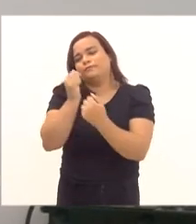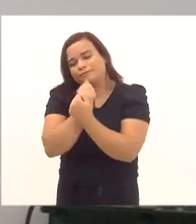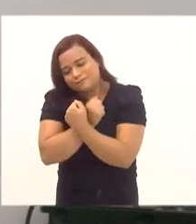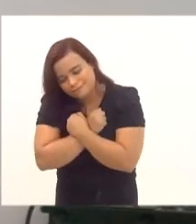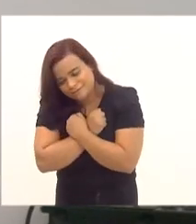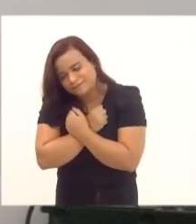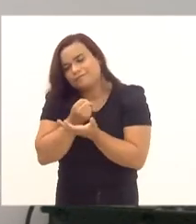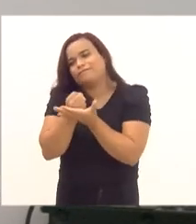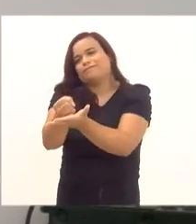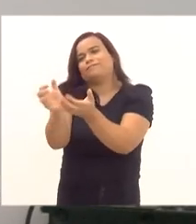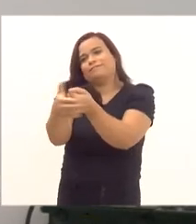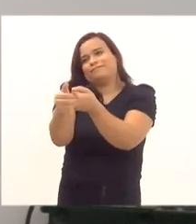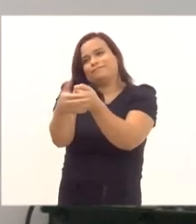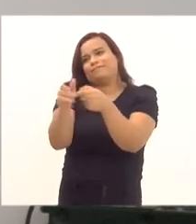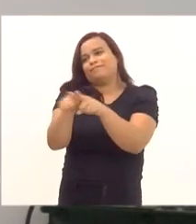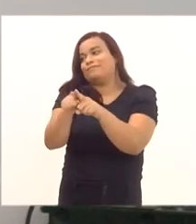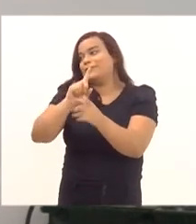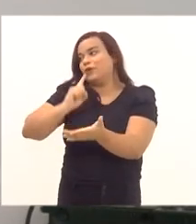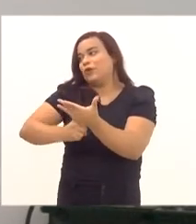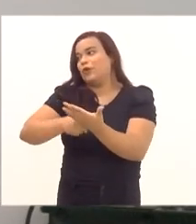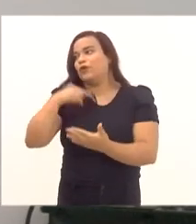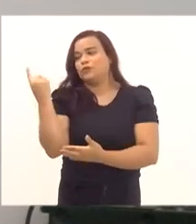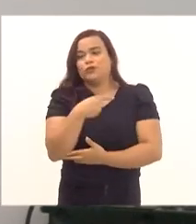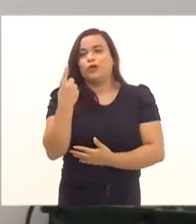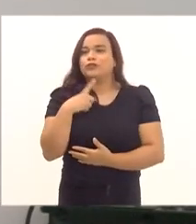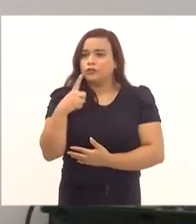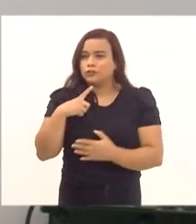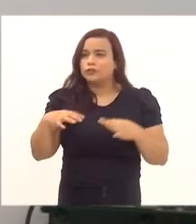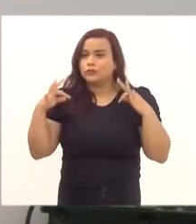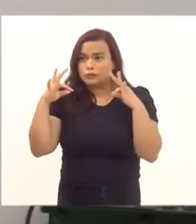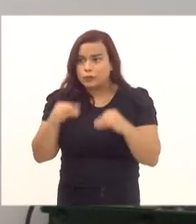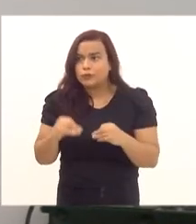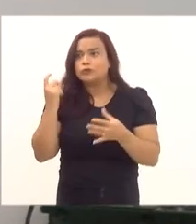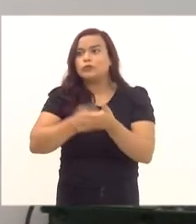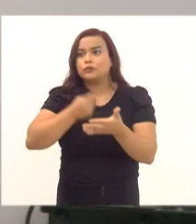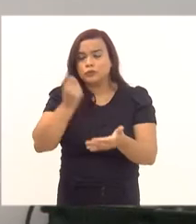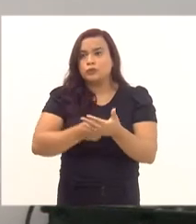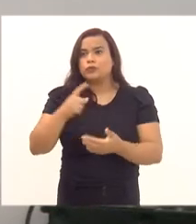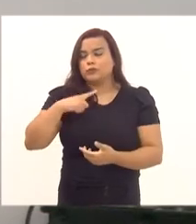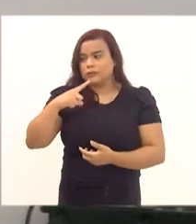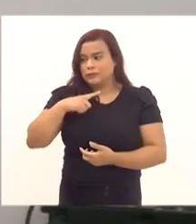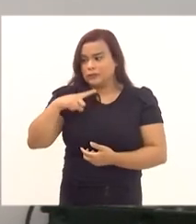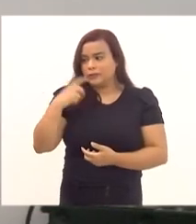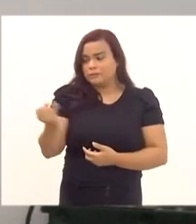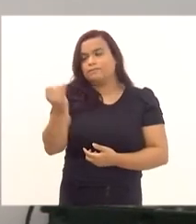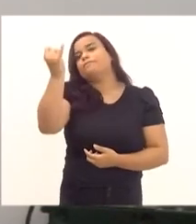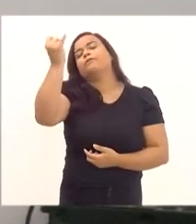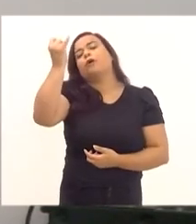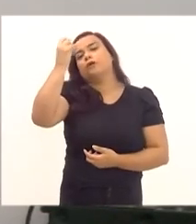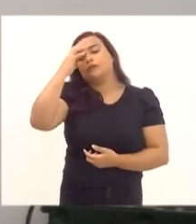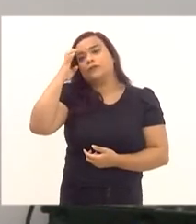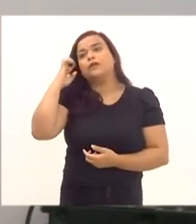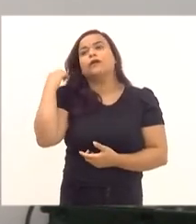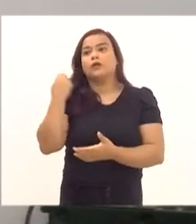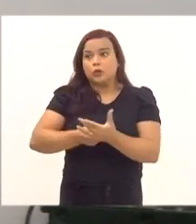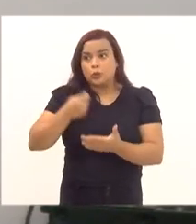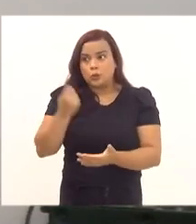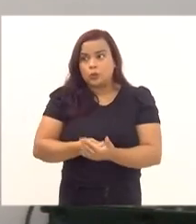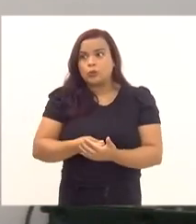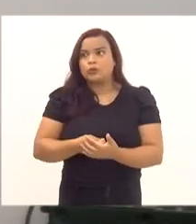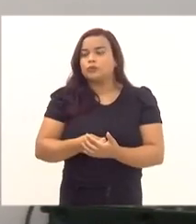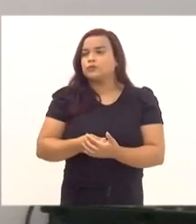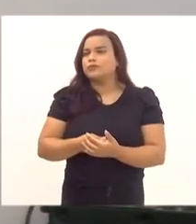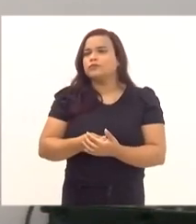e o compromisso que é nosso de todos nós com esta luta tão importante com esta luta é